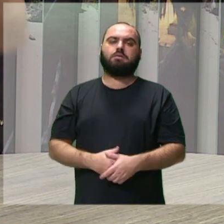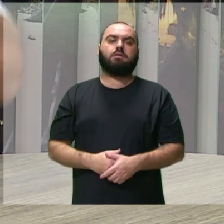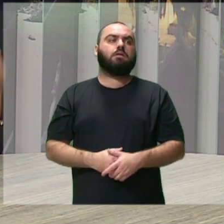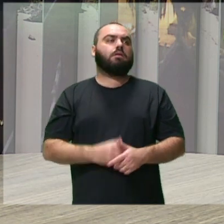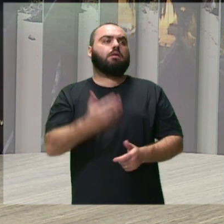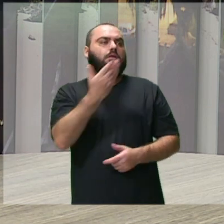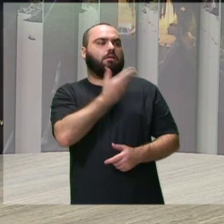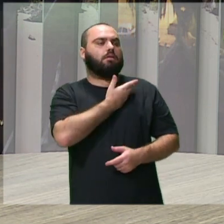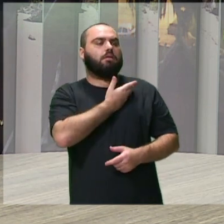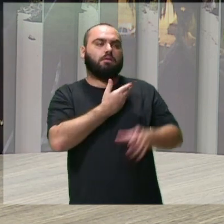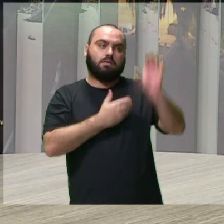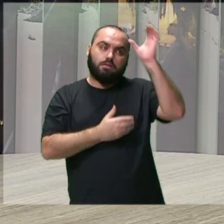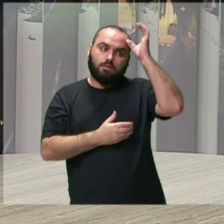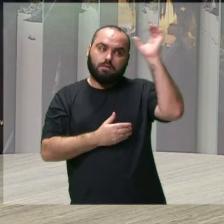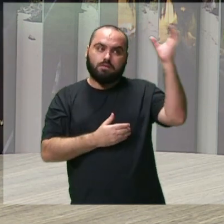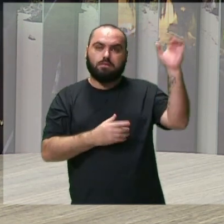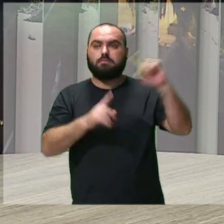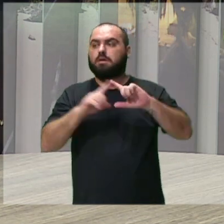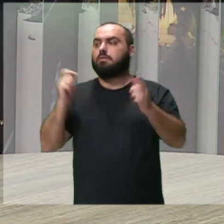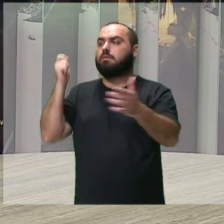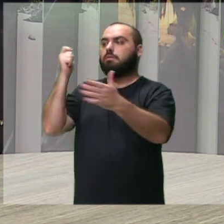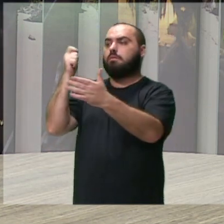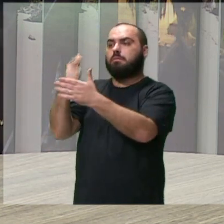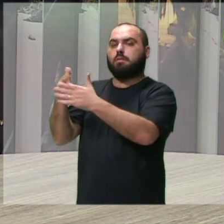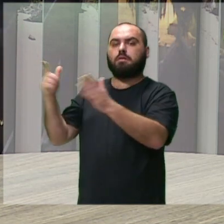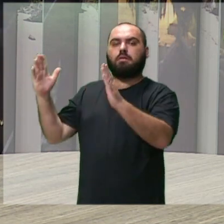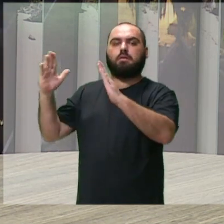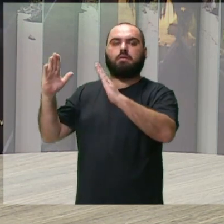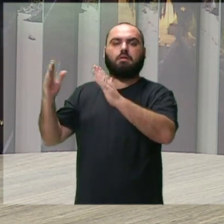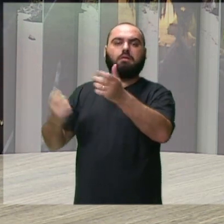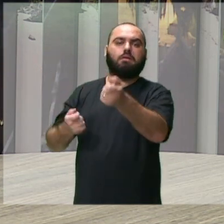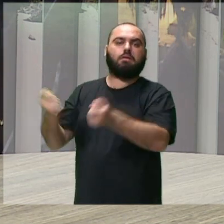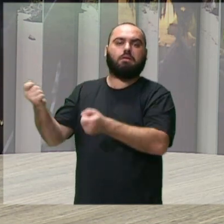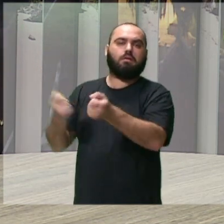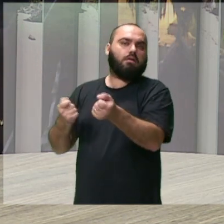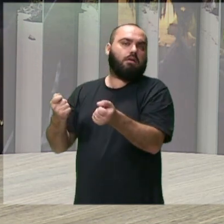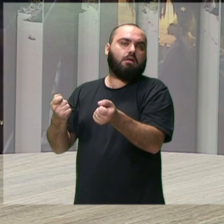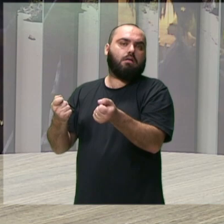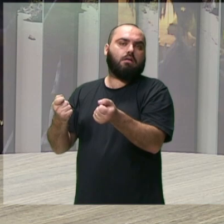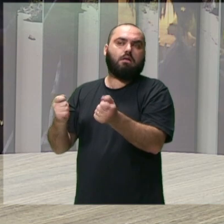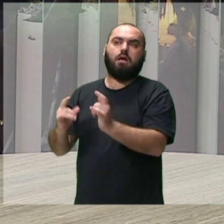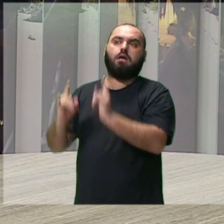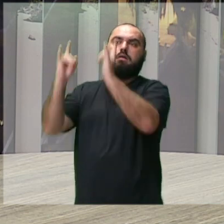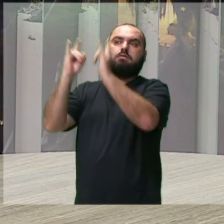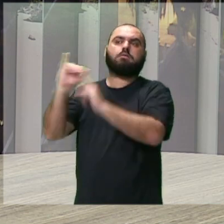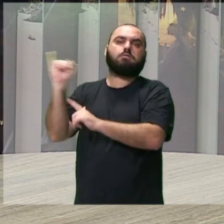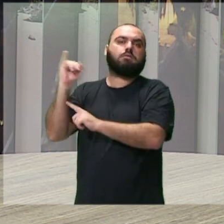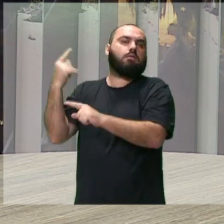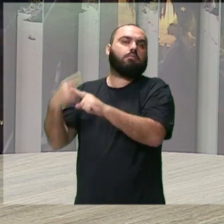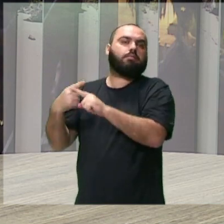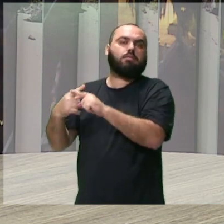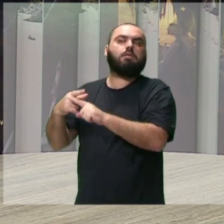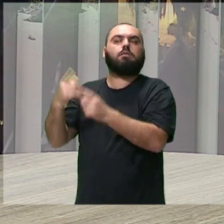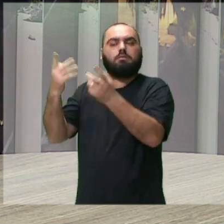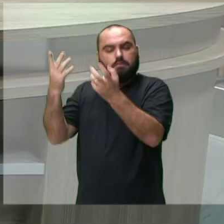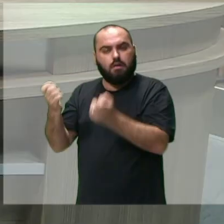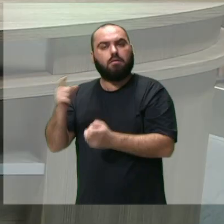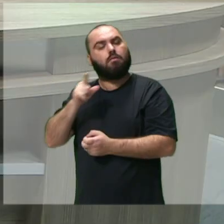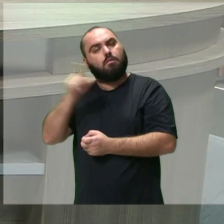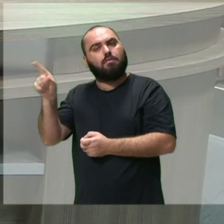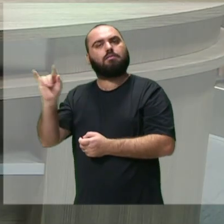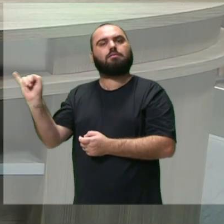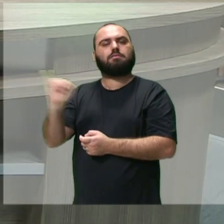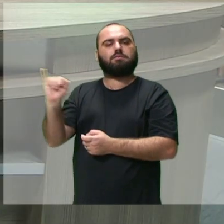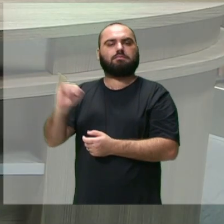em Curitiba, mas eu comprei apartamento em Itajaí, porque tem a Marina em Itajaí, eu tenho um barco, então eu quero ir para lá.